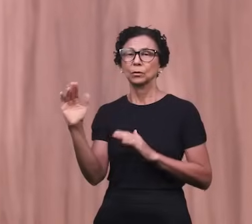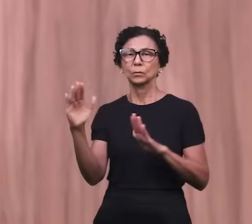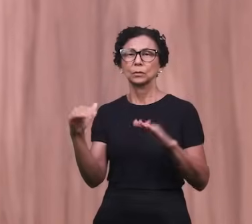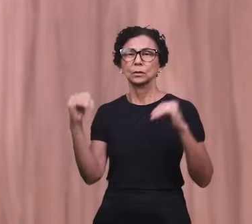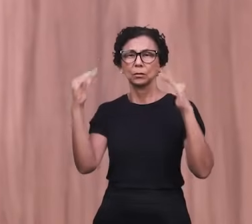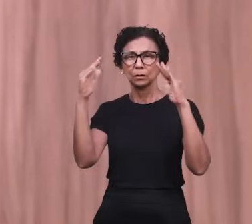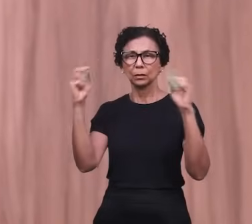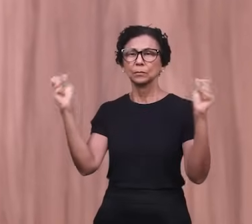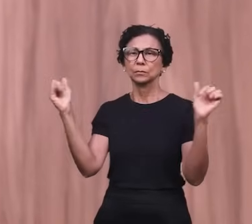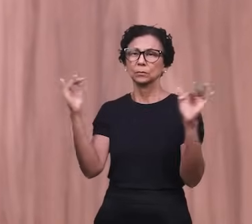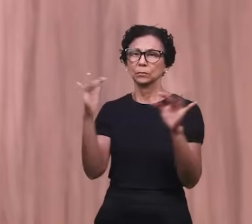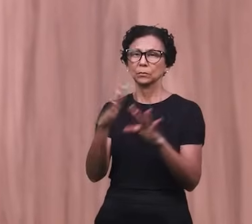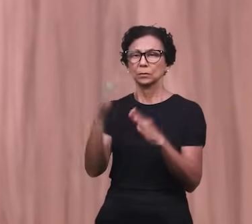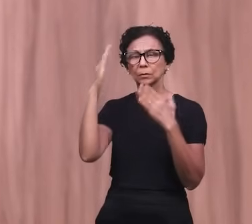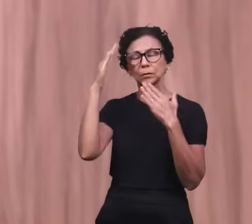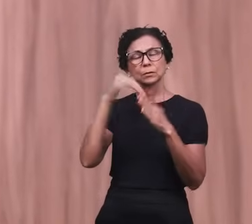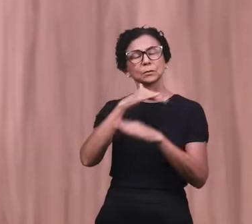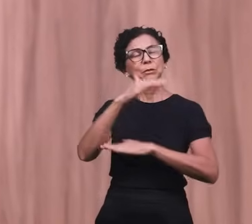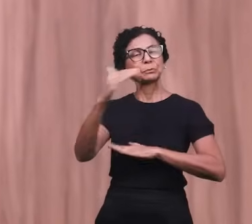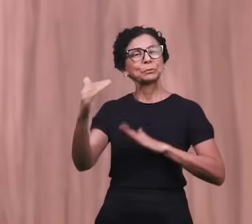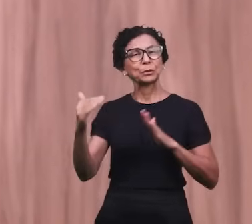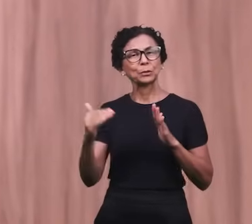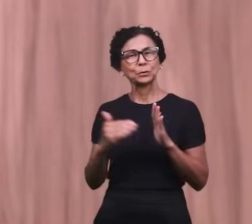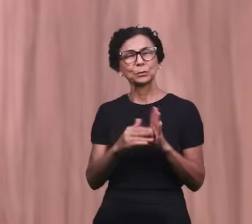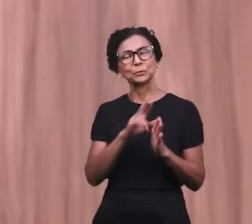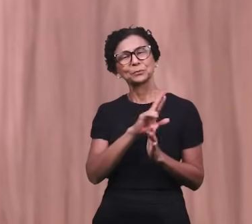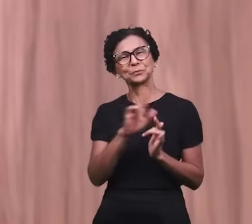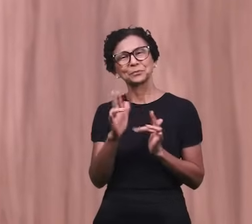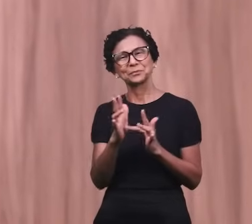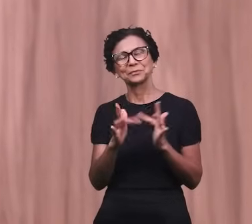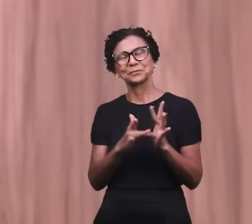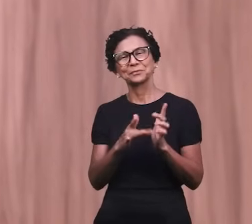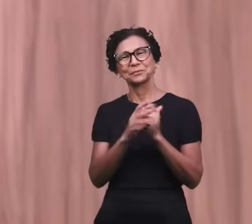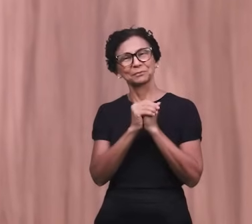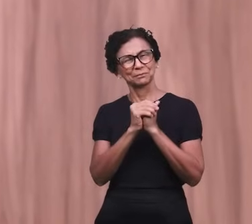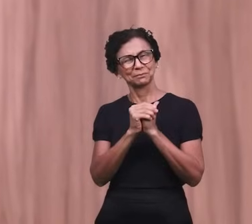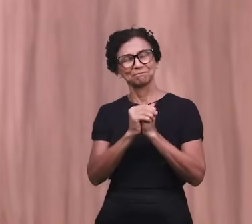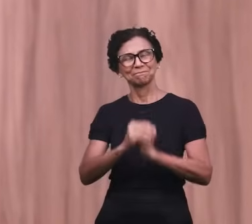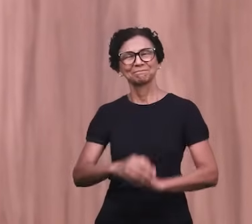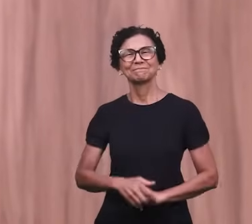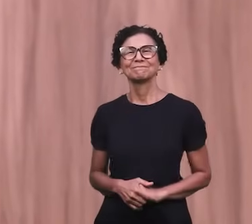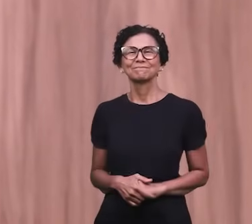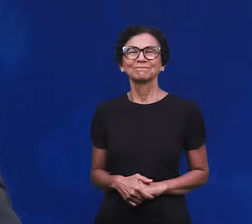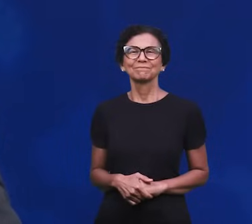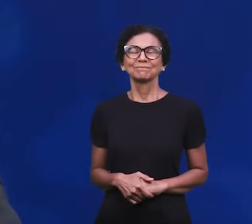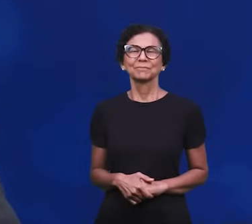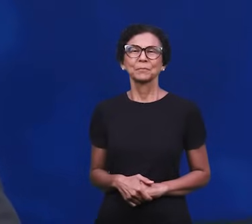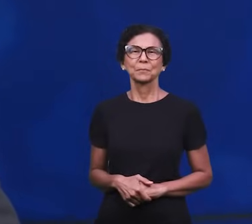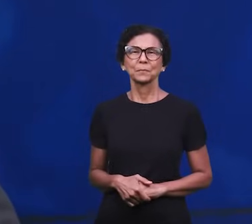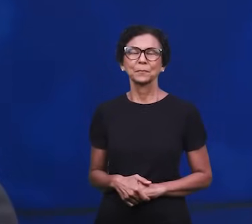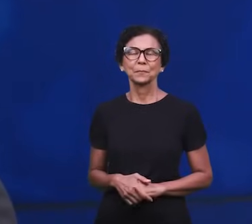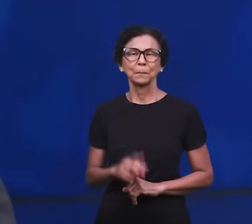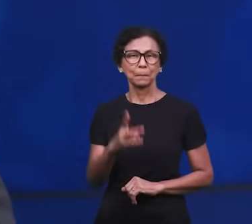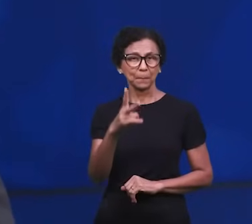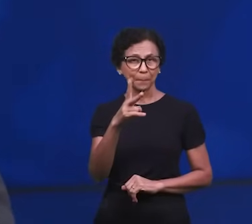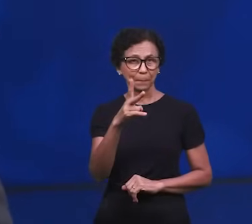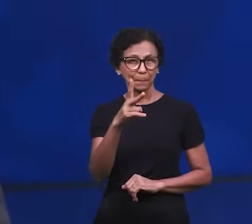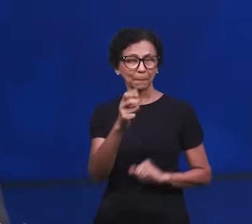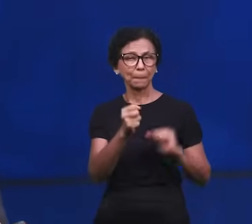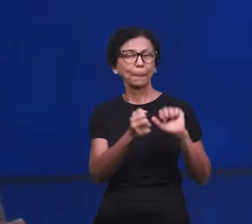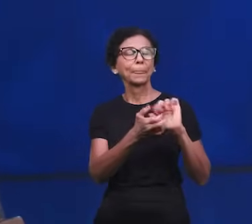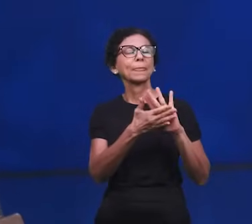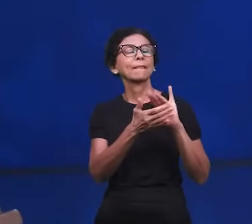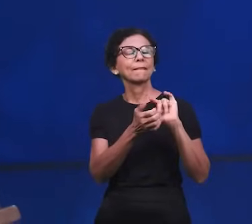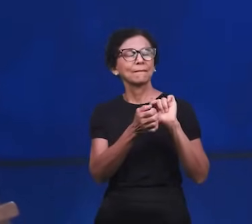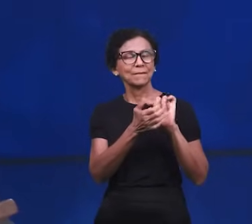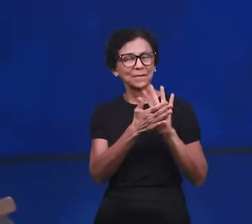glorificado. Te louvamos e bendizemos por todas as operações em nome de Jesus. Amém. Glória a Deus. Louvado seja o nome